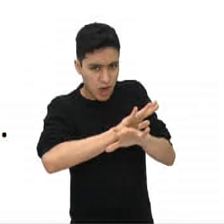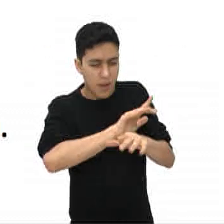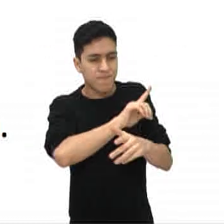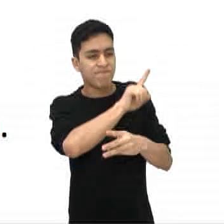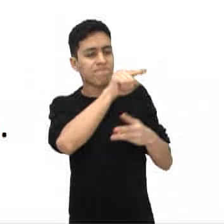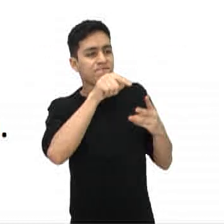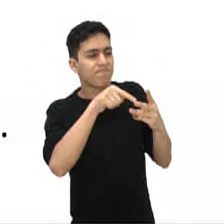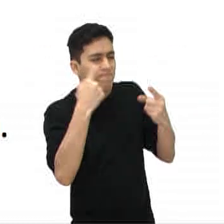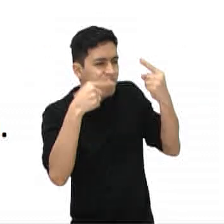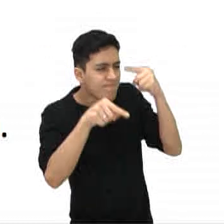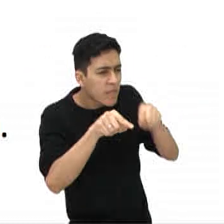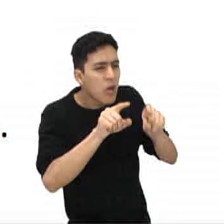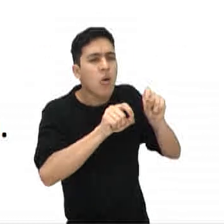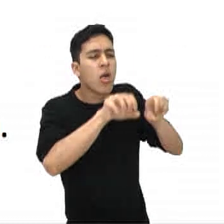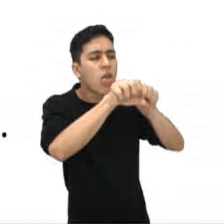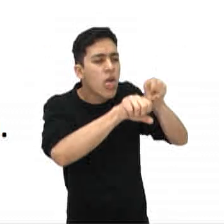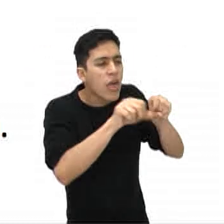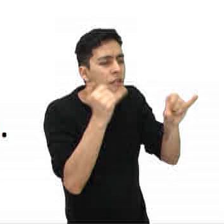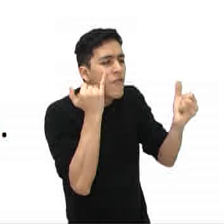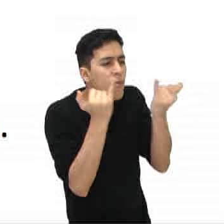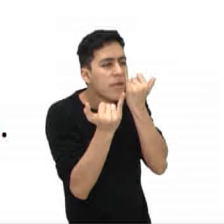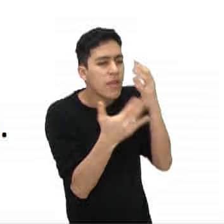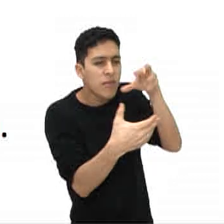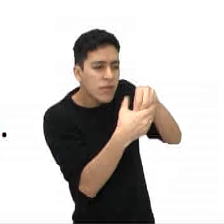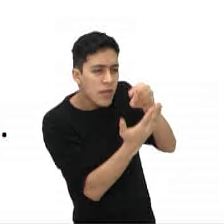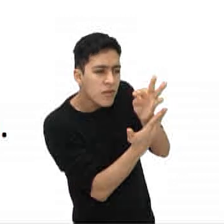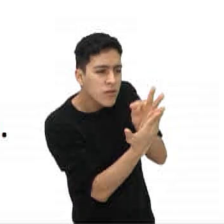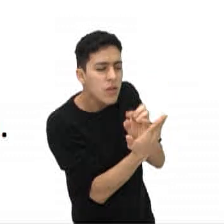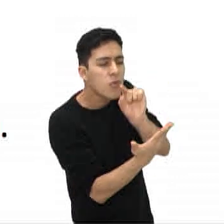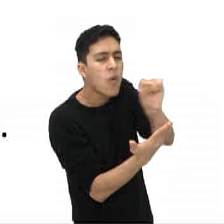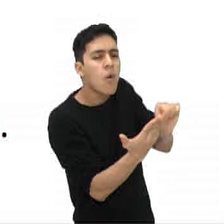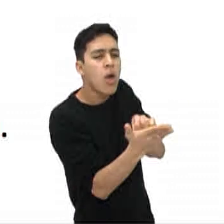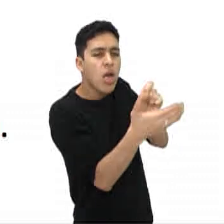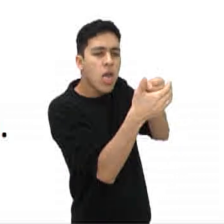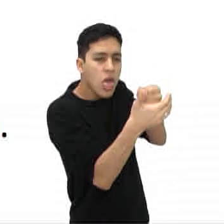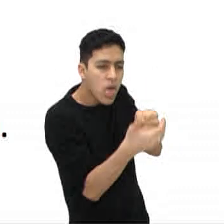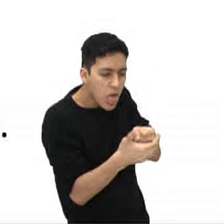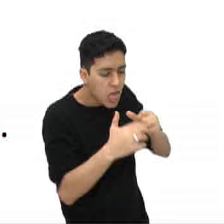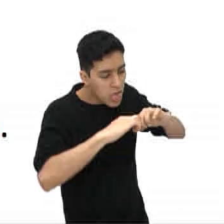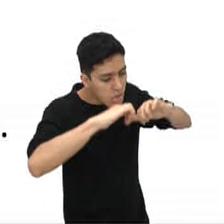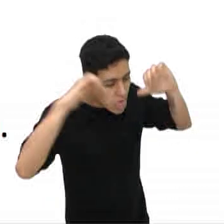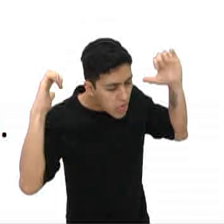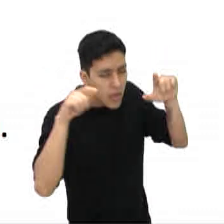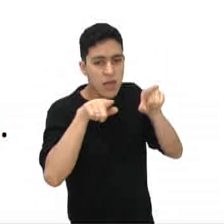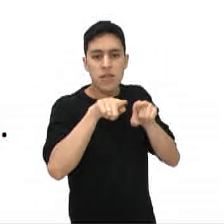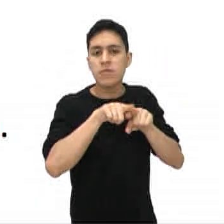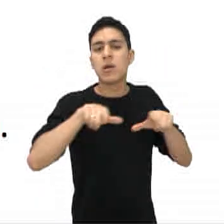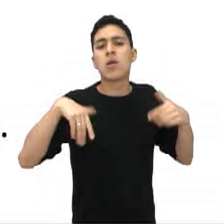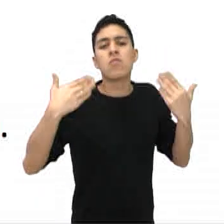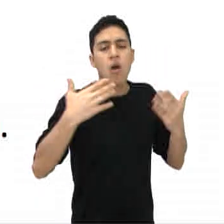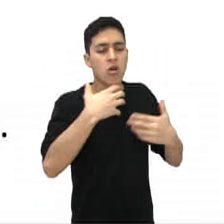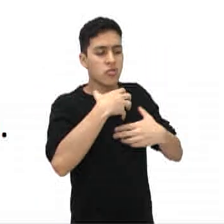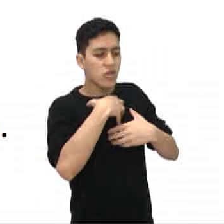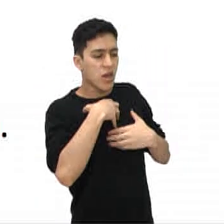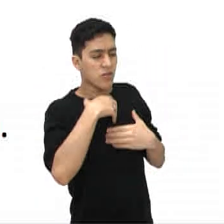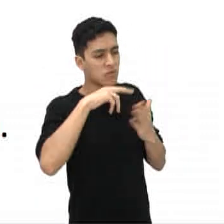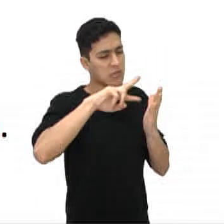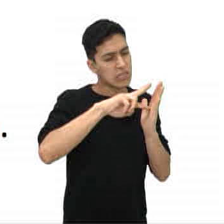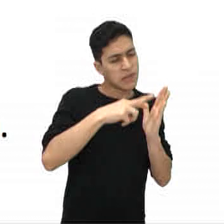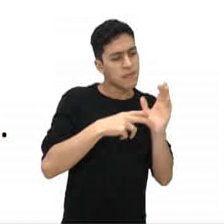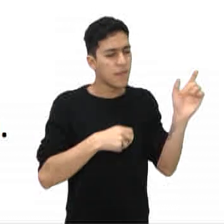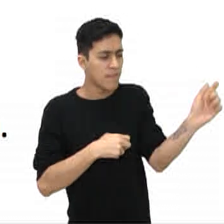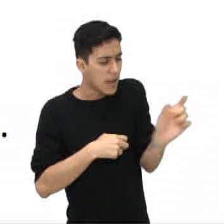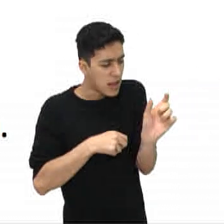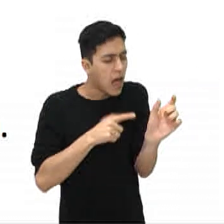as informações explícitas dentro do texto, também inferimos o sentido de uma palavra ou de